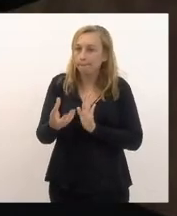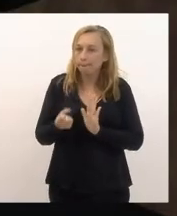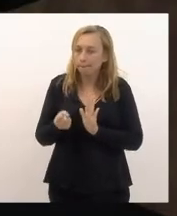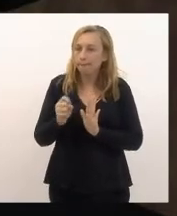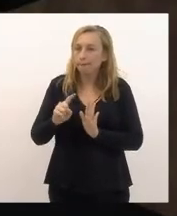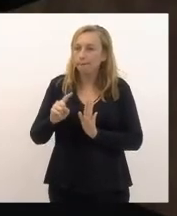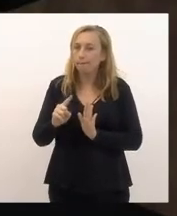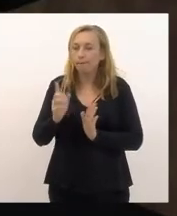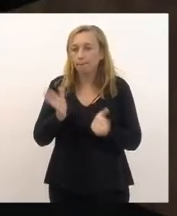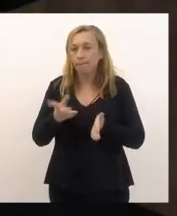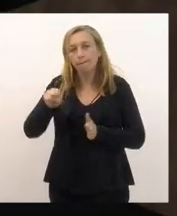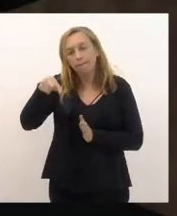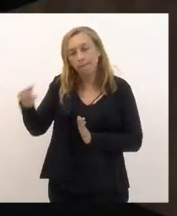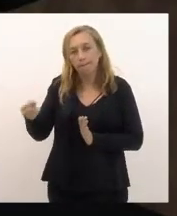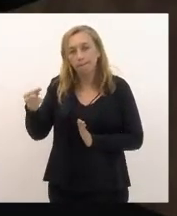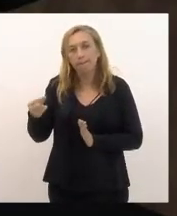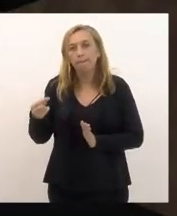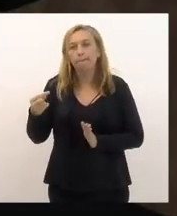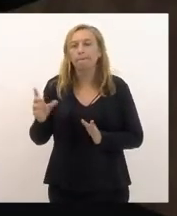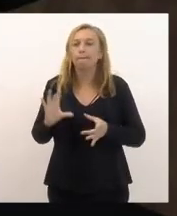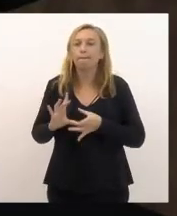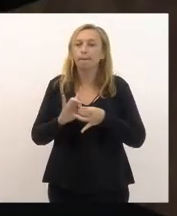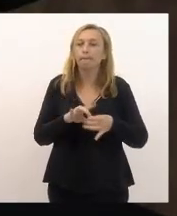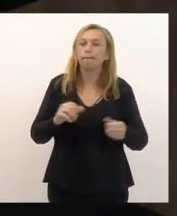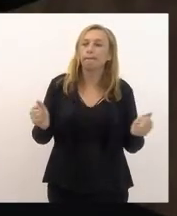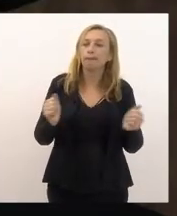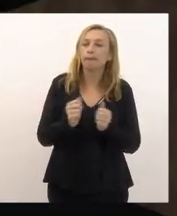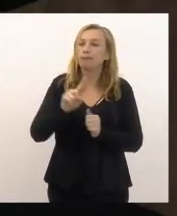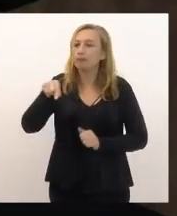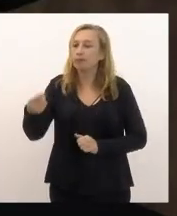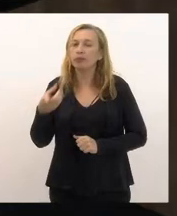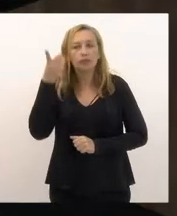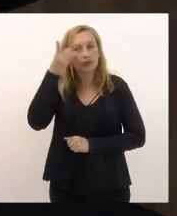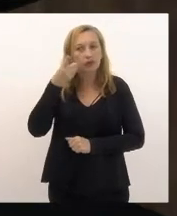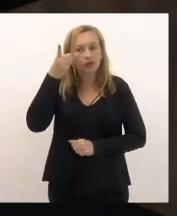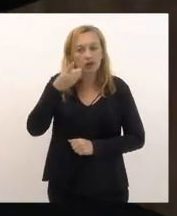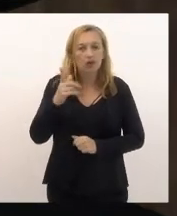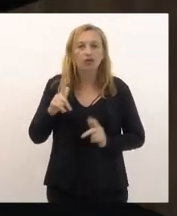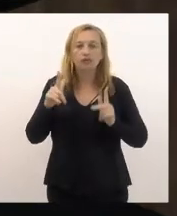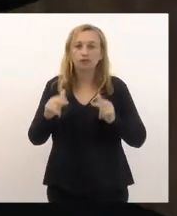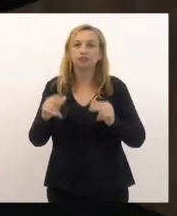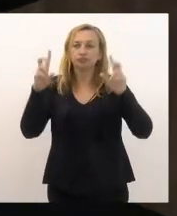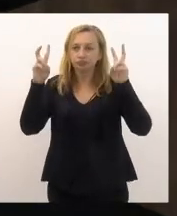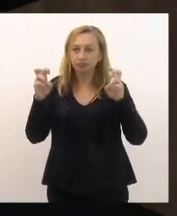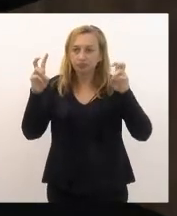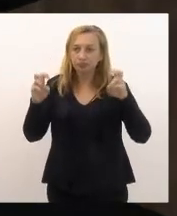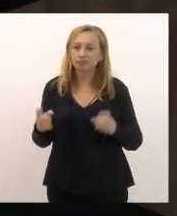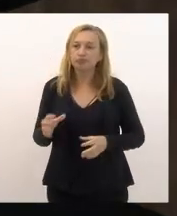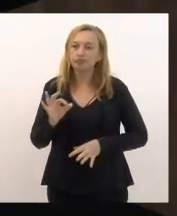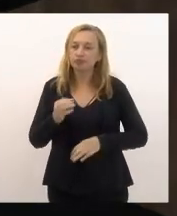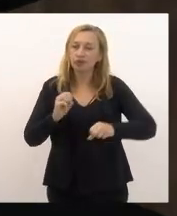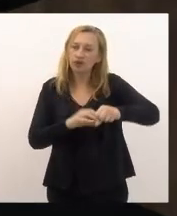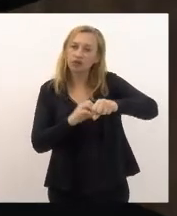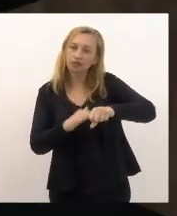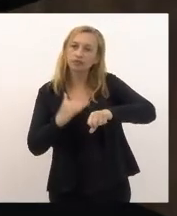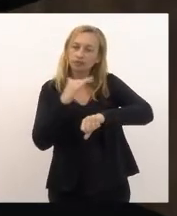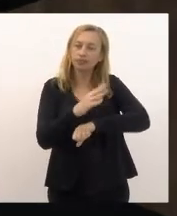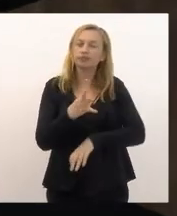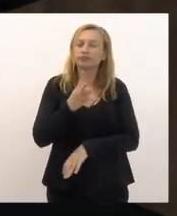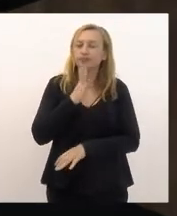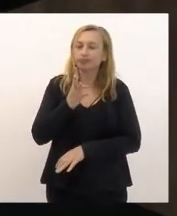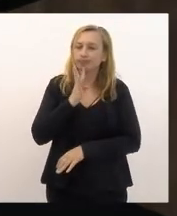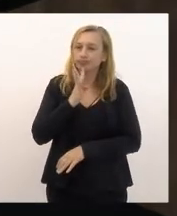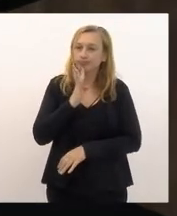entre outras, aglutinada com outros deputados que propuseram também as mesmas emendas do mesmo teor, mas garantir que o Fundo Soberano